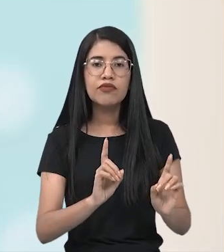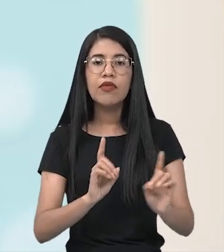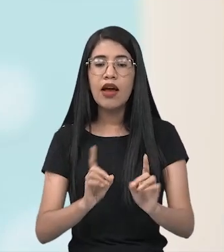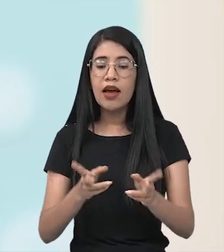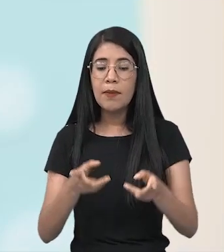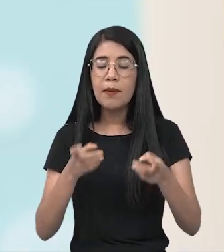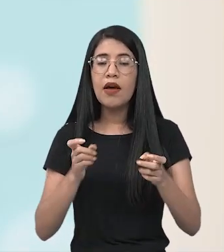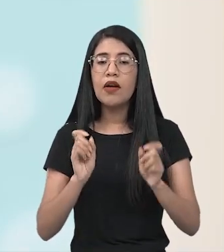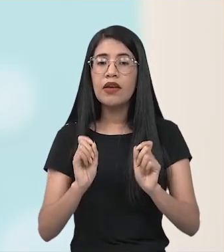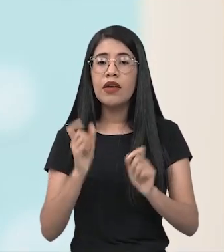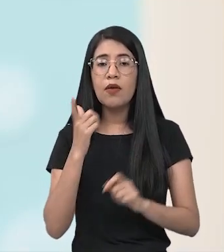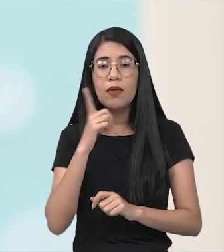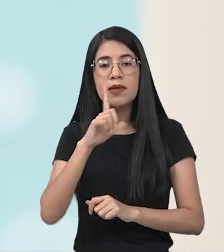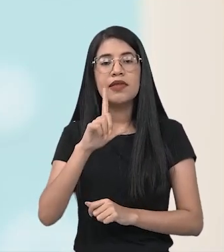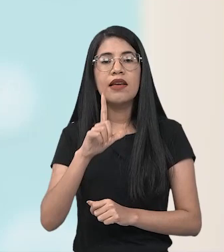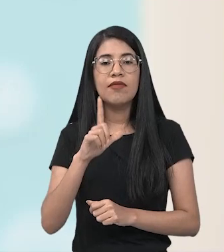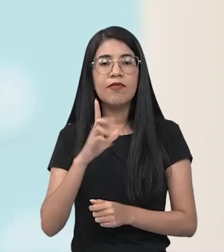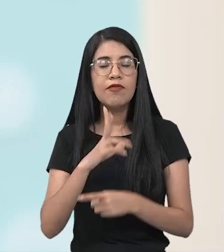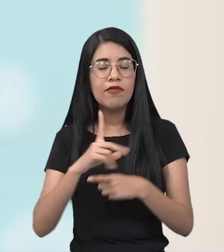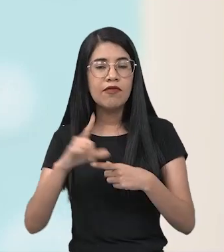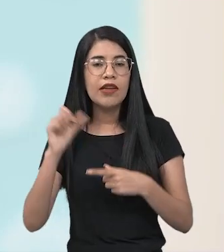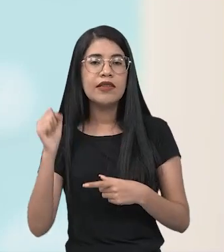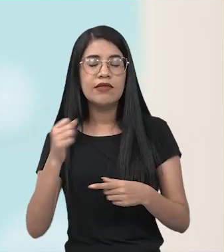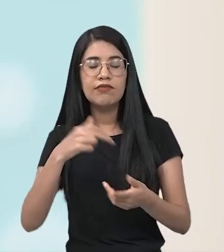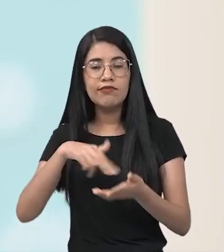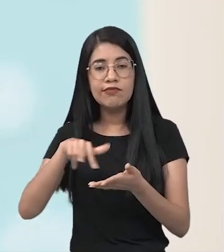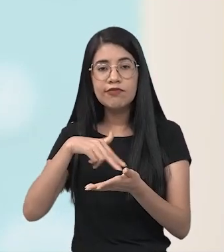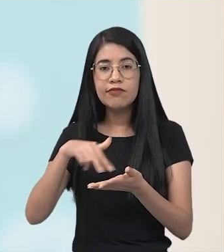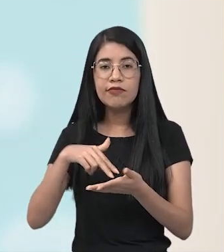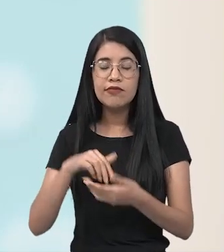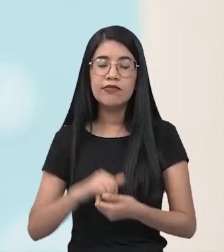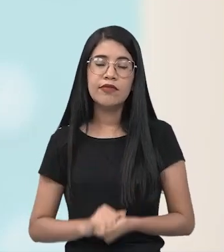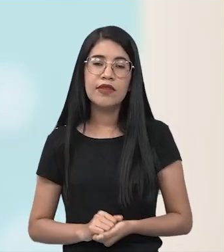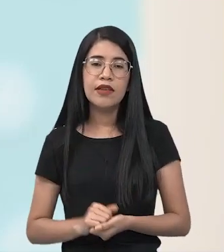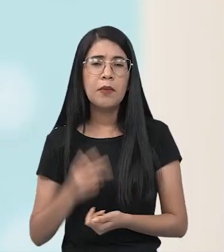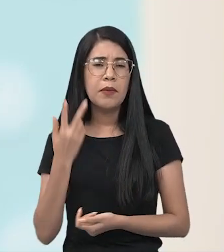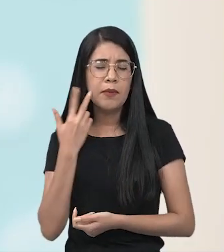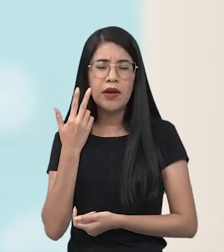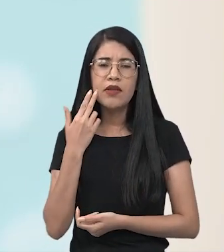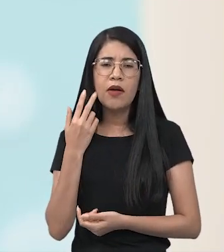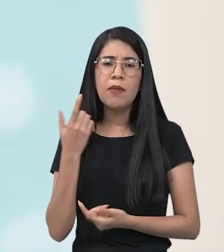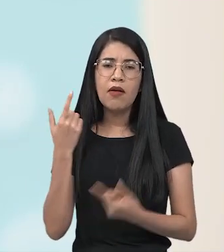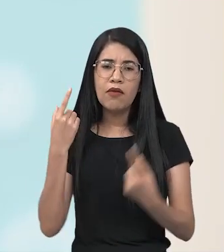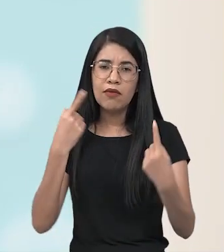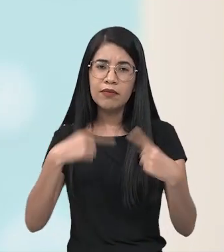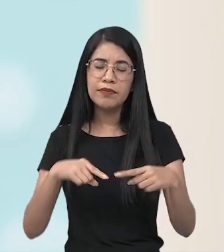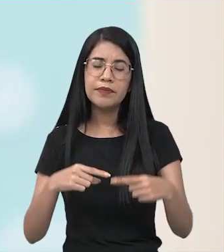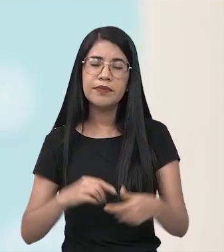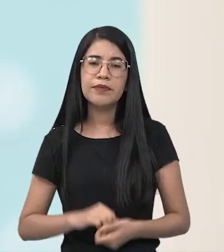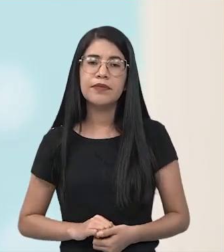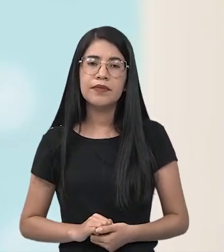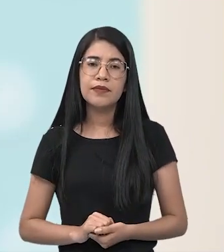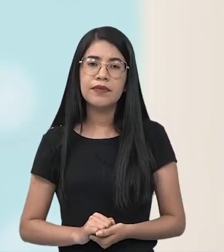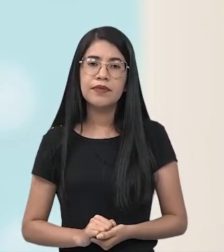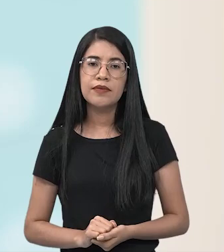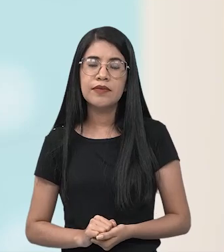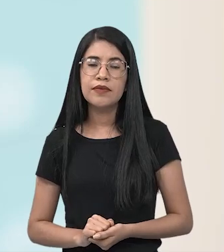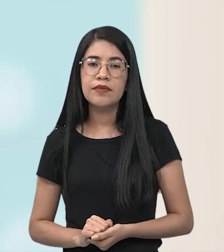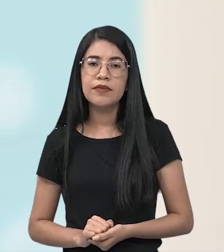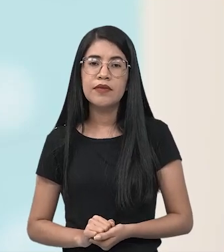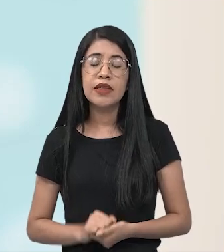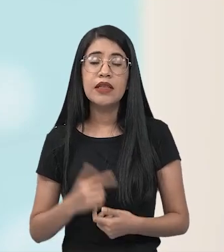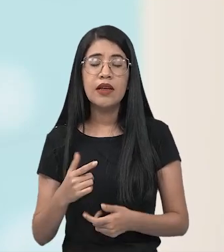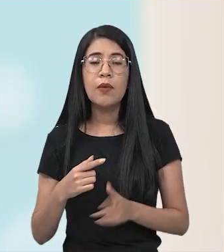ver quem ganha na dança, né? E é uma forma muito saudável de competição. Então, o hip hop ele é